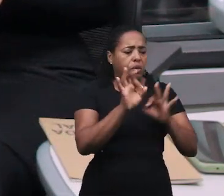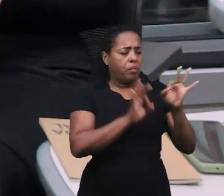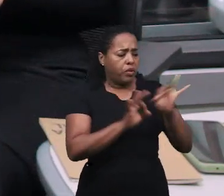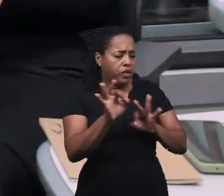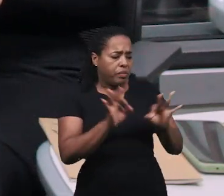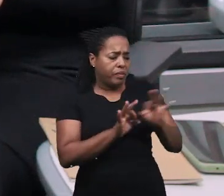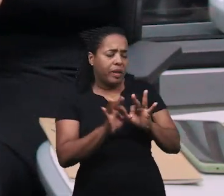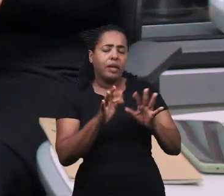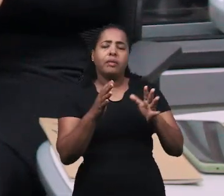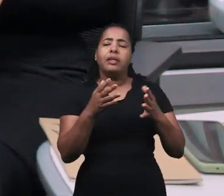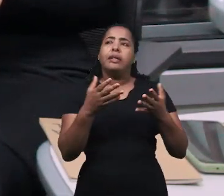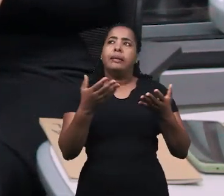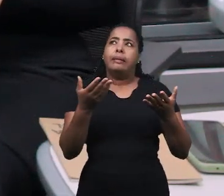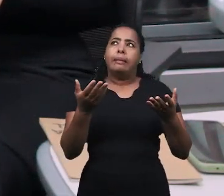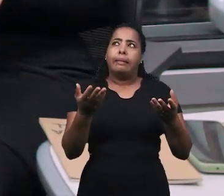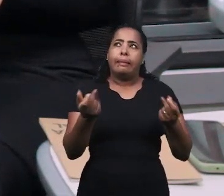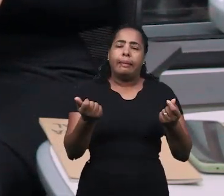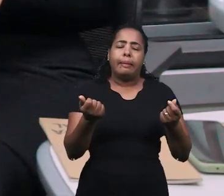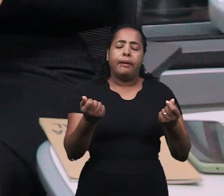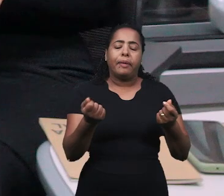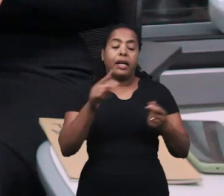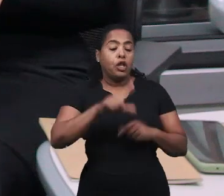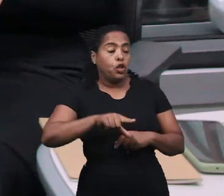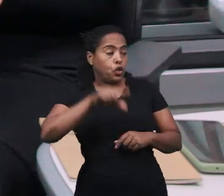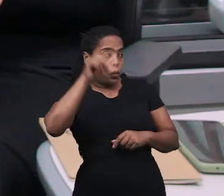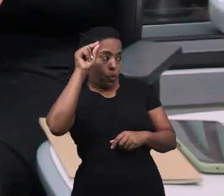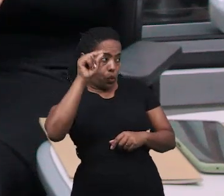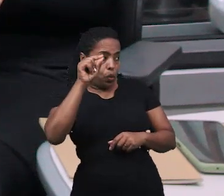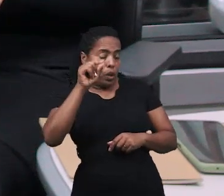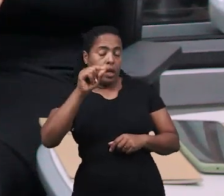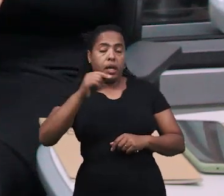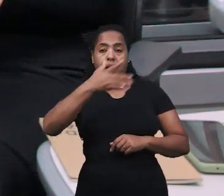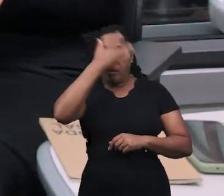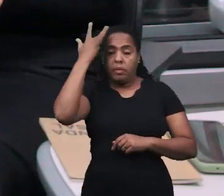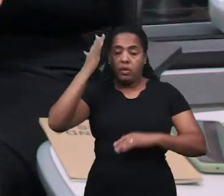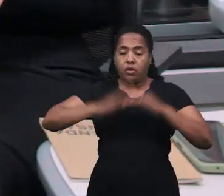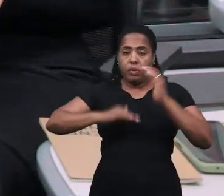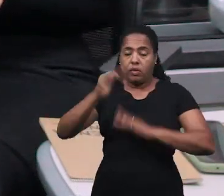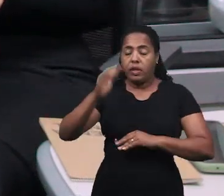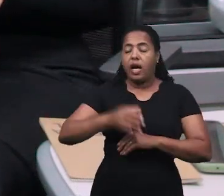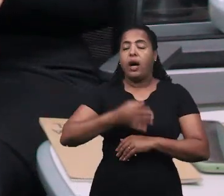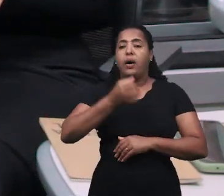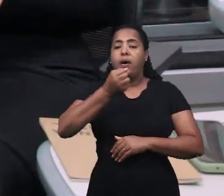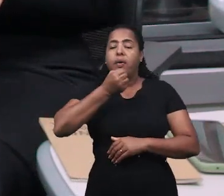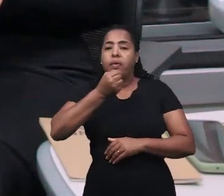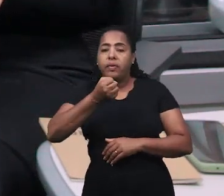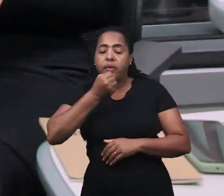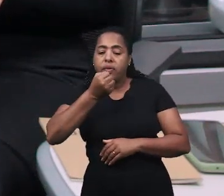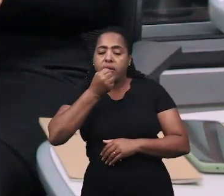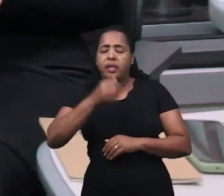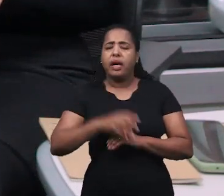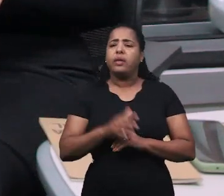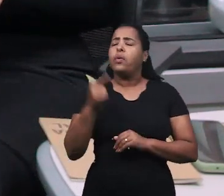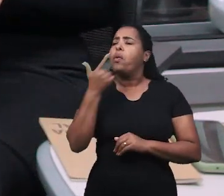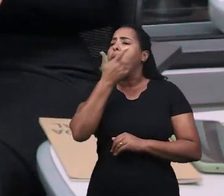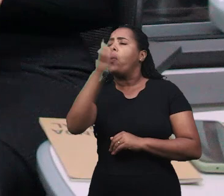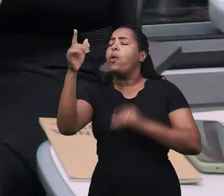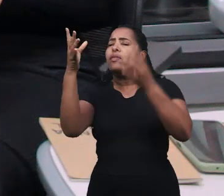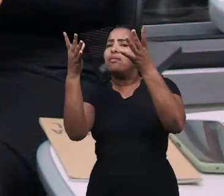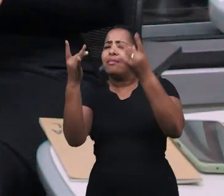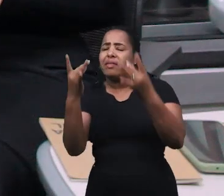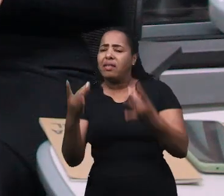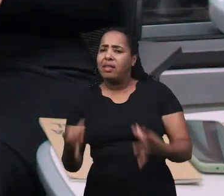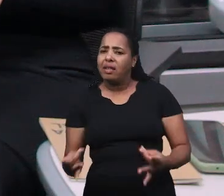nesse planejamento que você faz para a escolha do profissional, do seu entrevistado, que